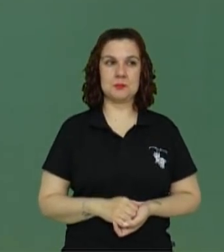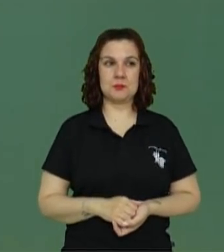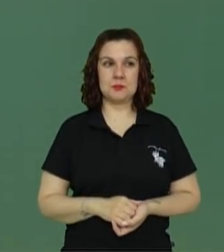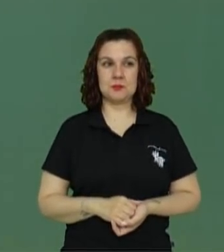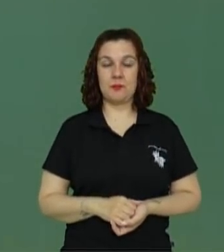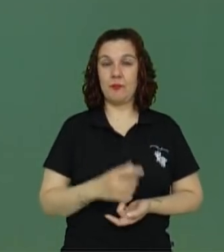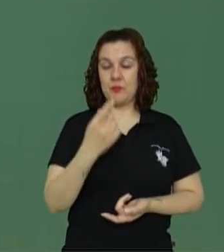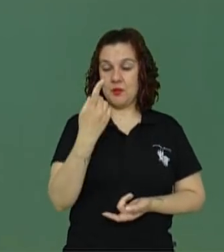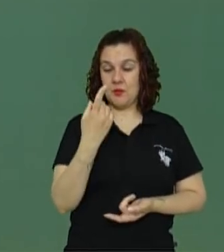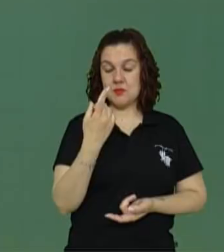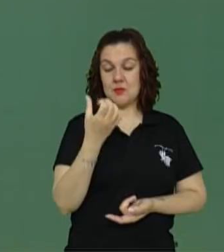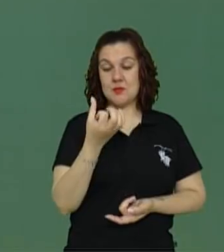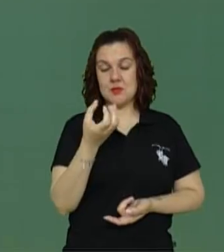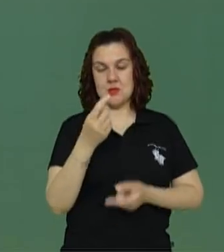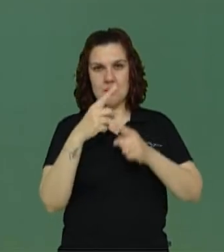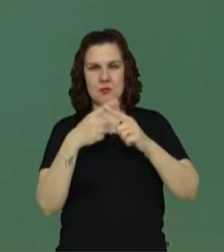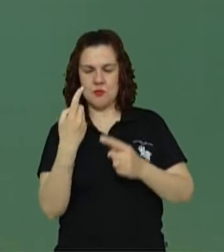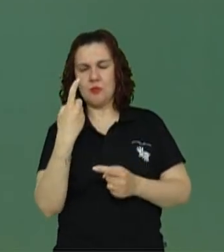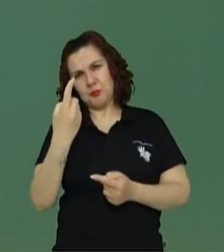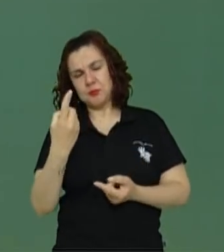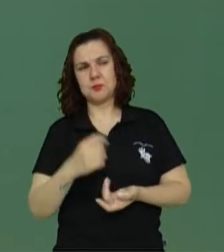E 160 vezes 1,